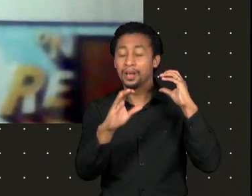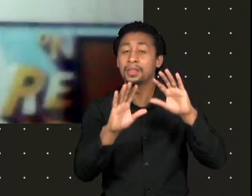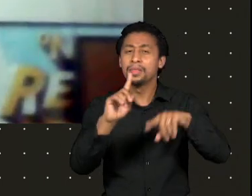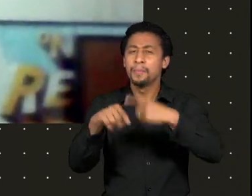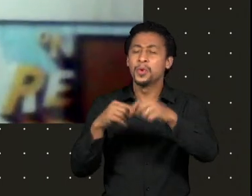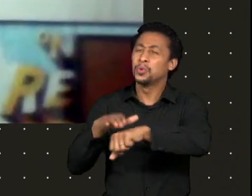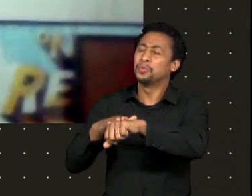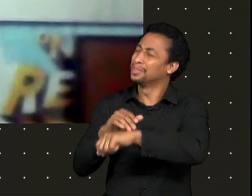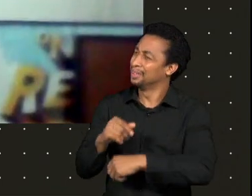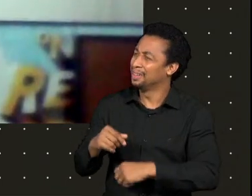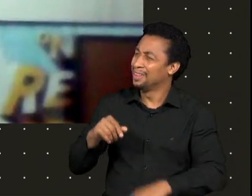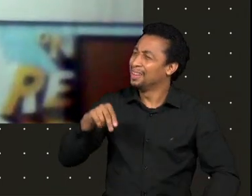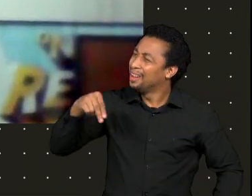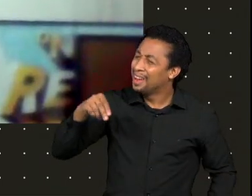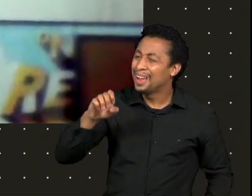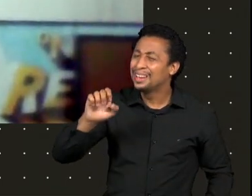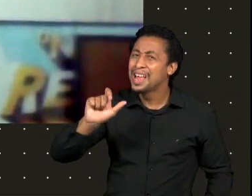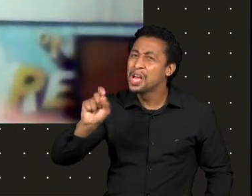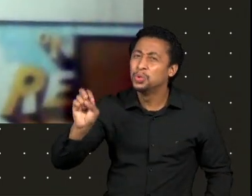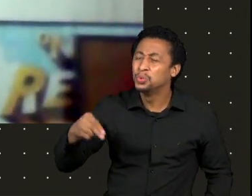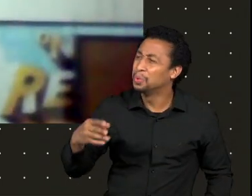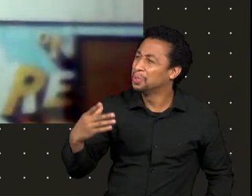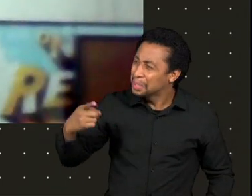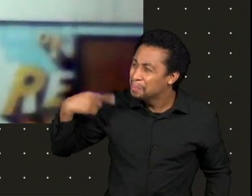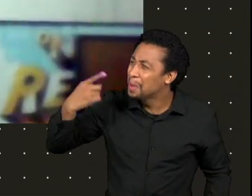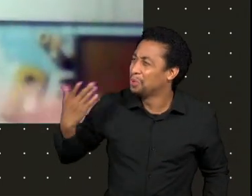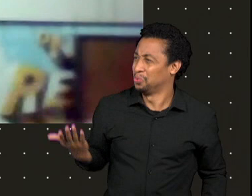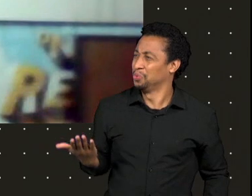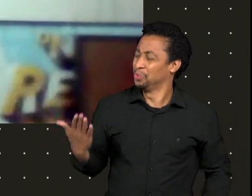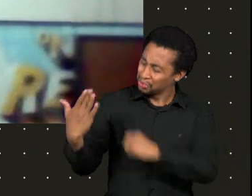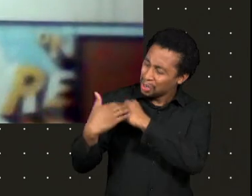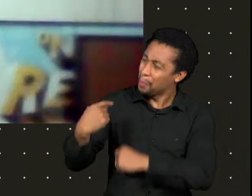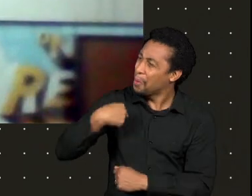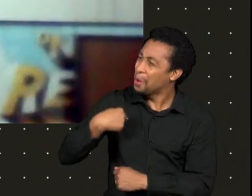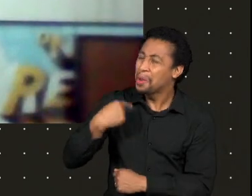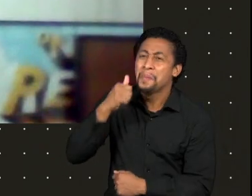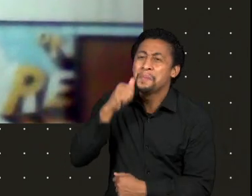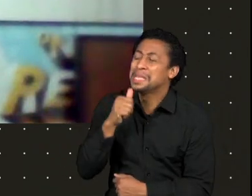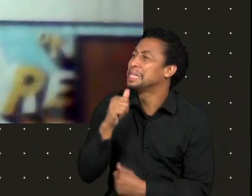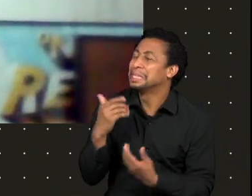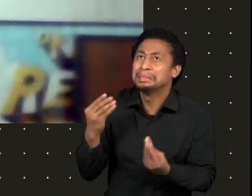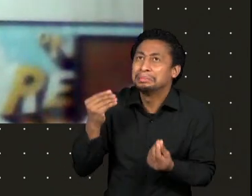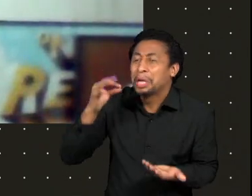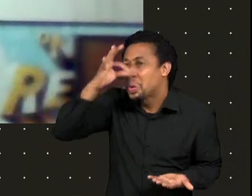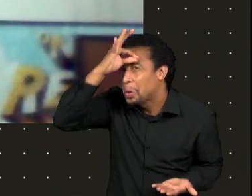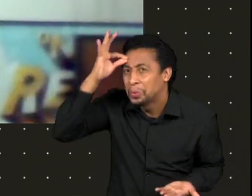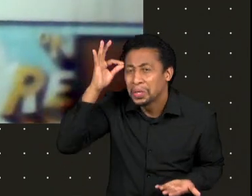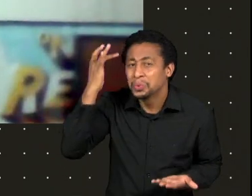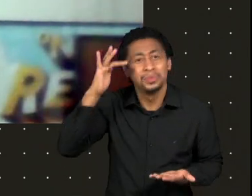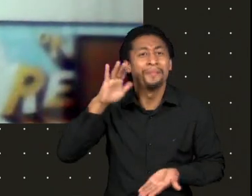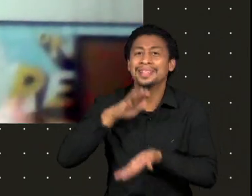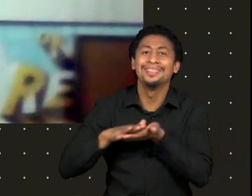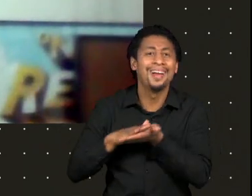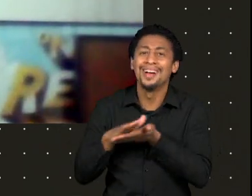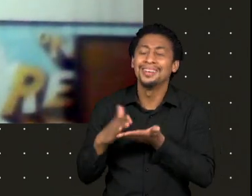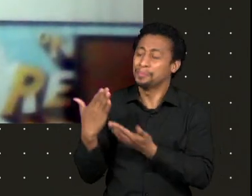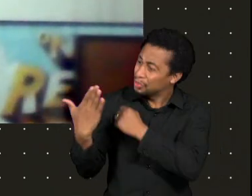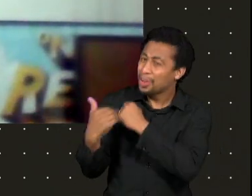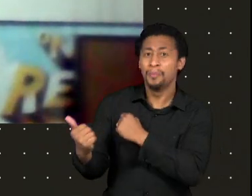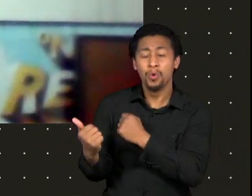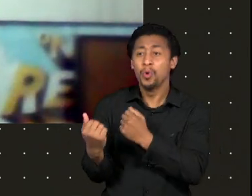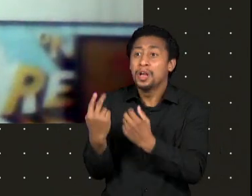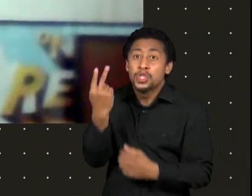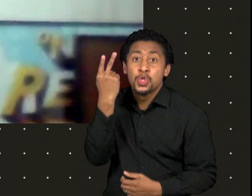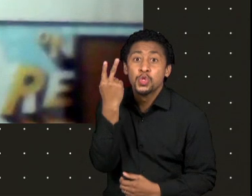de entrar no set de filmagem, que não sabia nada de cinema, não sei um pouco de teoria que aprendeu na escola, entendeu? Você dá duas cenas